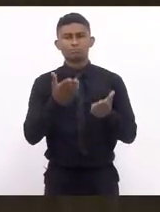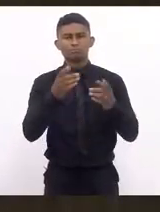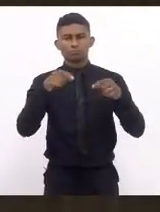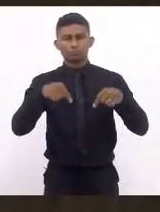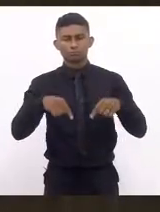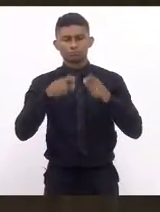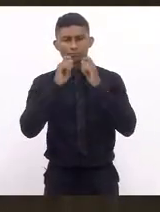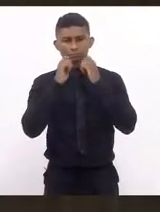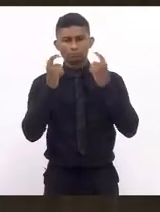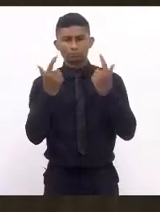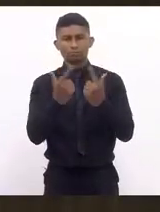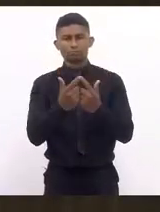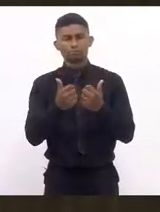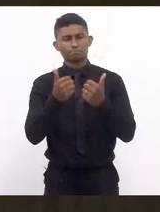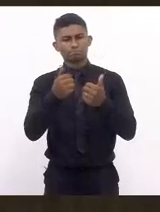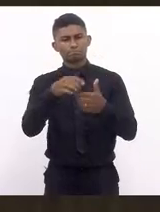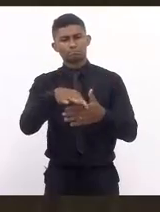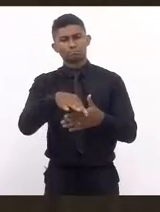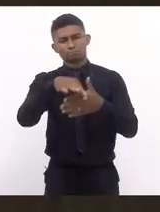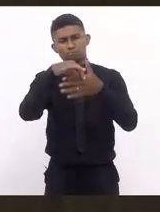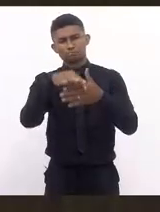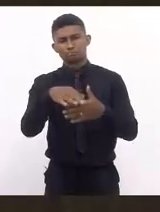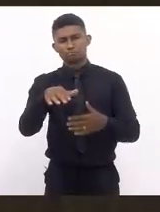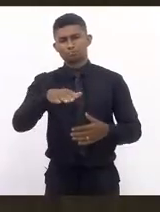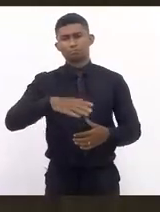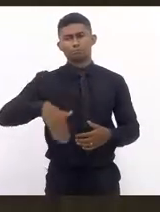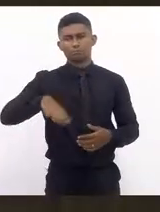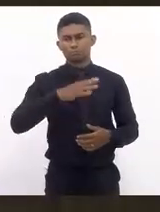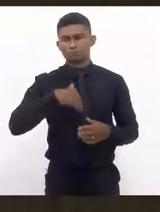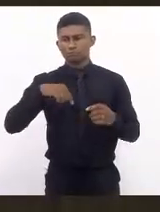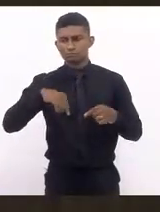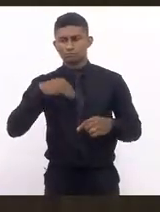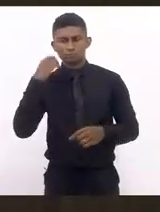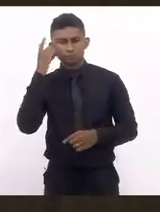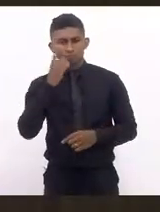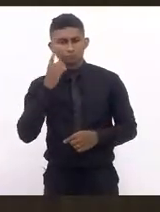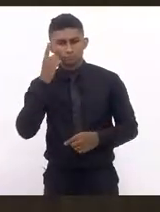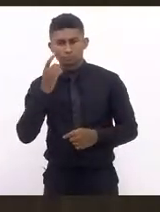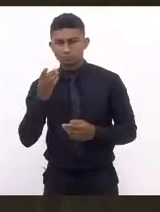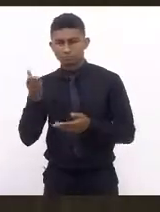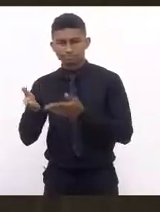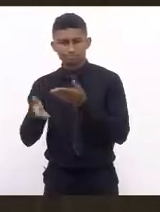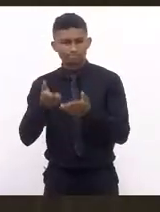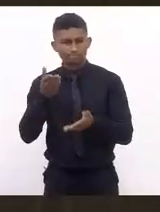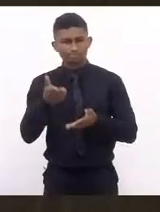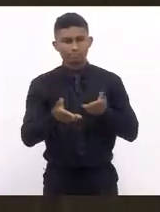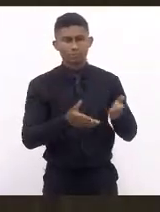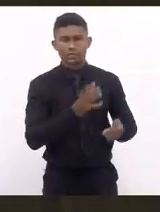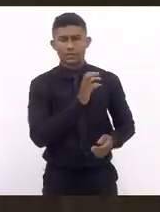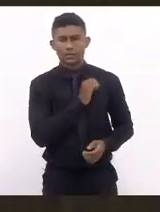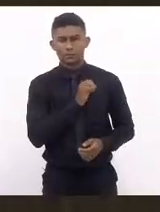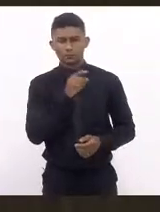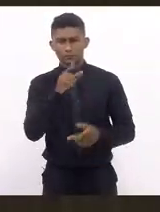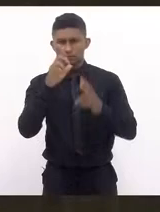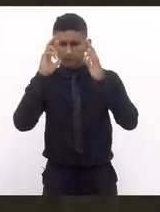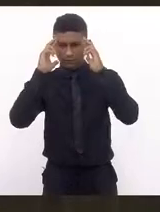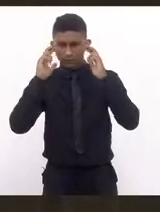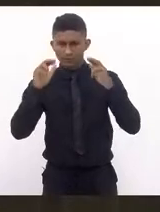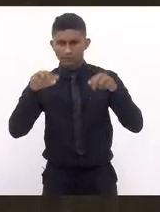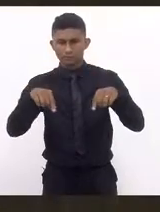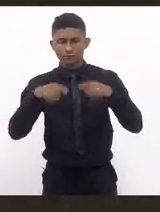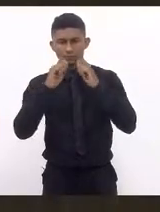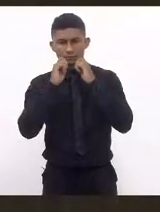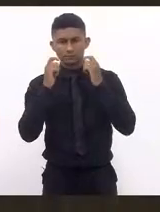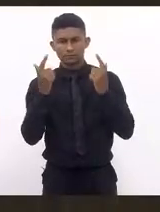conduziu essa casa conforme o seu trata todos os deputados aqui com carinho com amor o respeito que sou trouxe esse